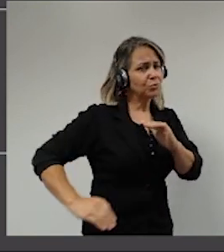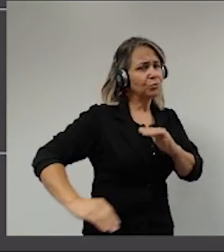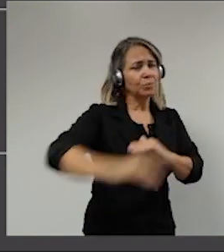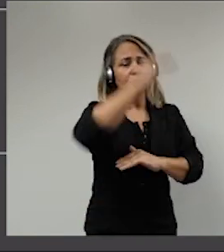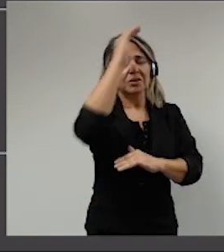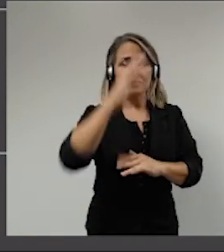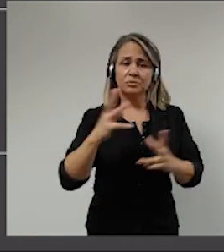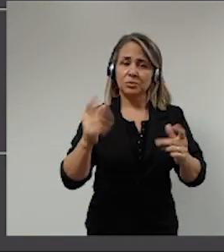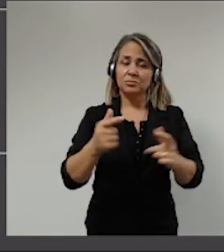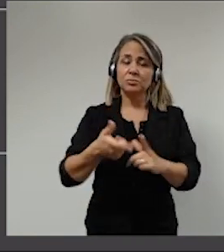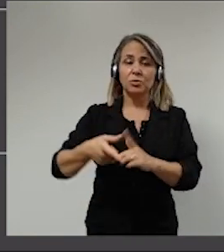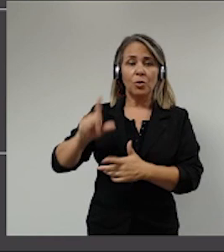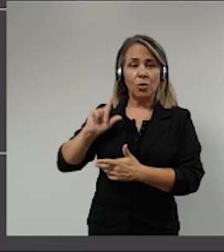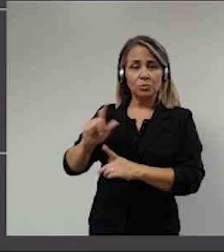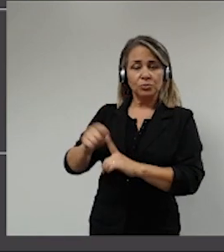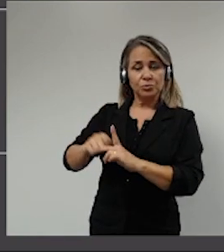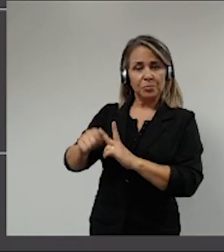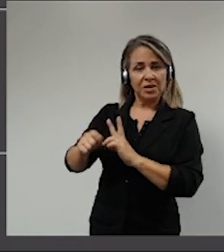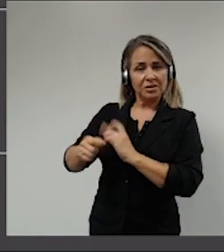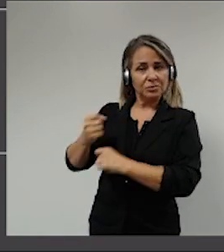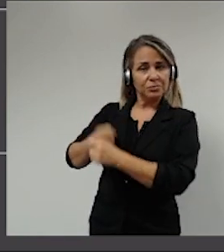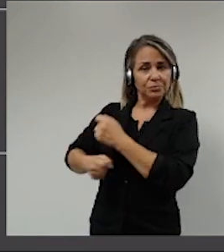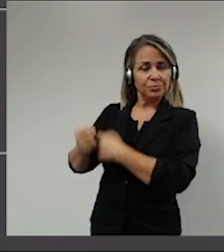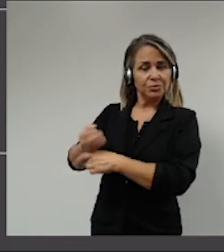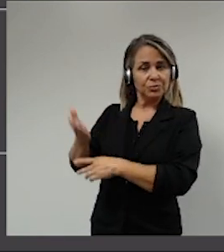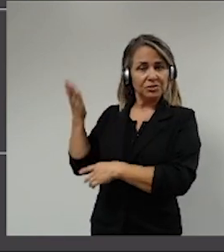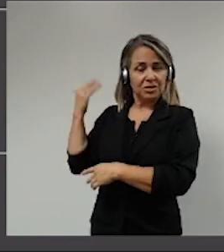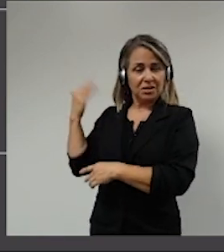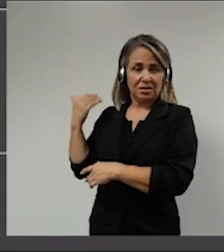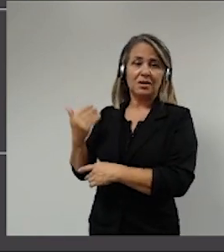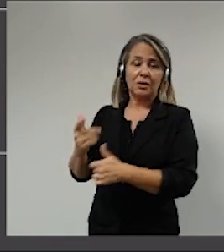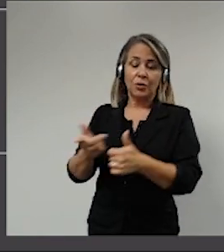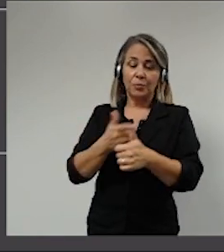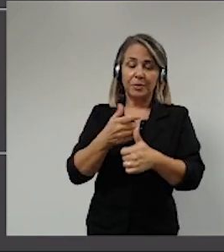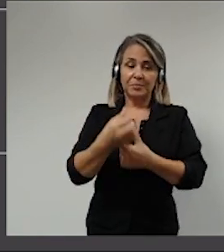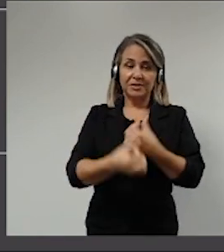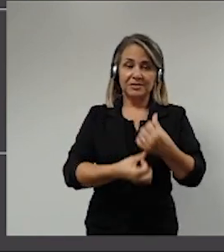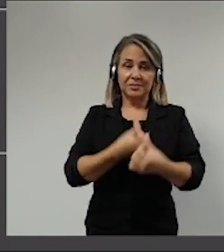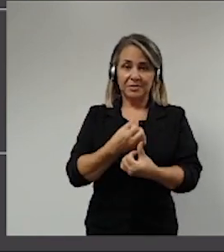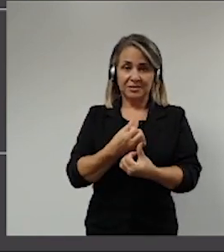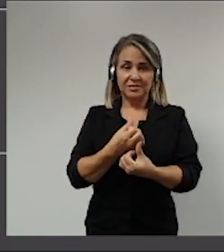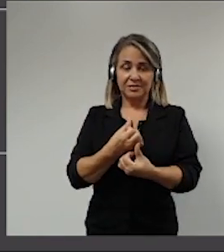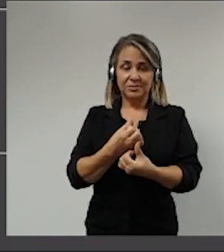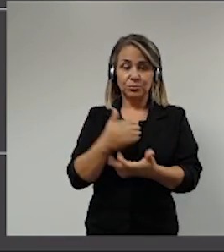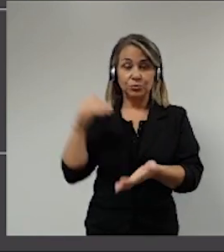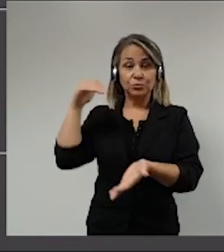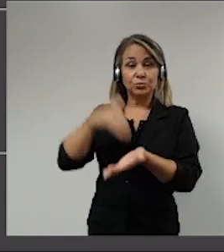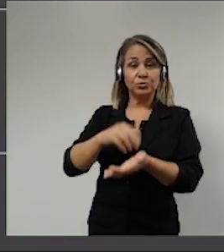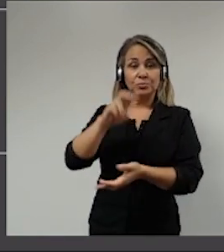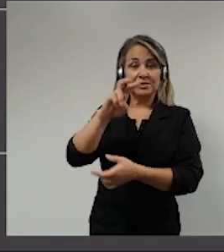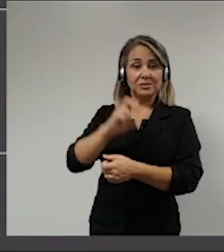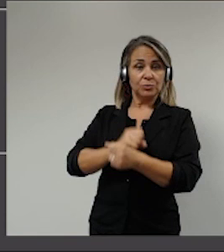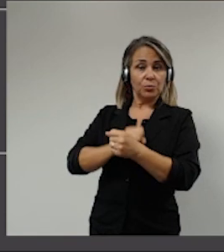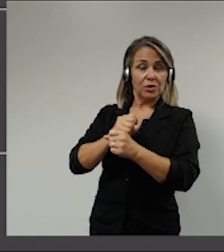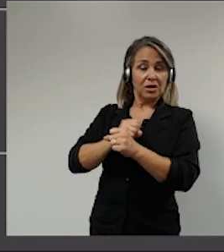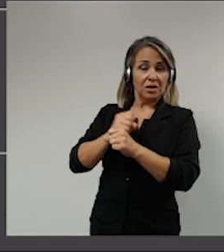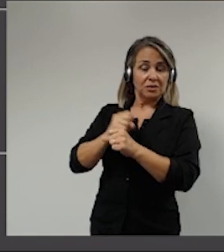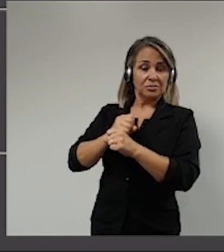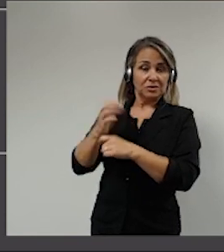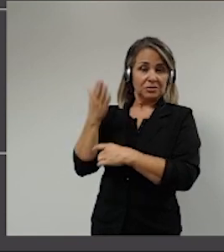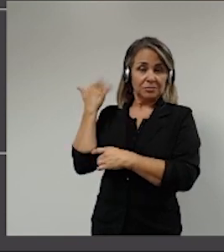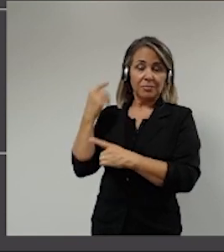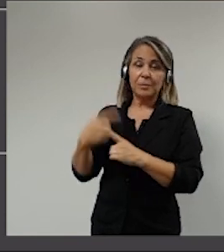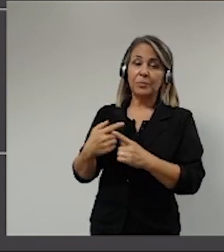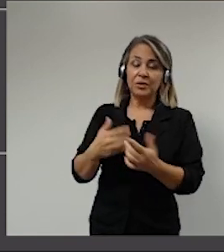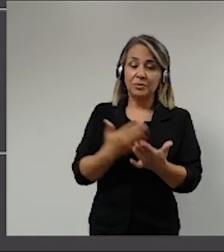outros meses dos outros anos, todos os primeiros semestres dos outros anos, dos últimos 5 anos. Isso é surpreendente, porque, segundo